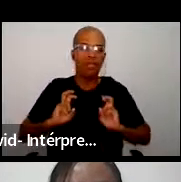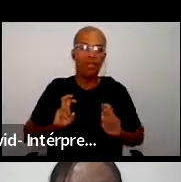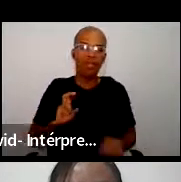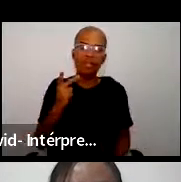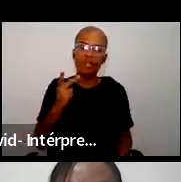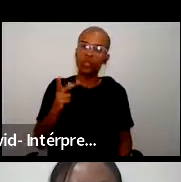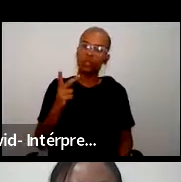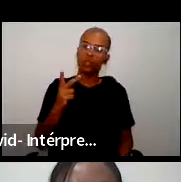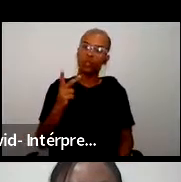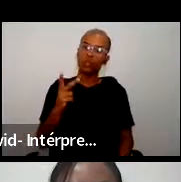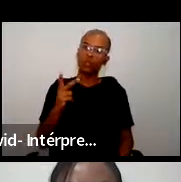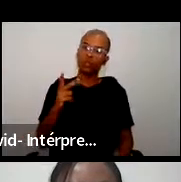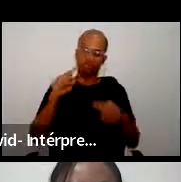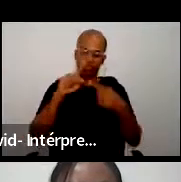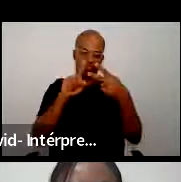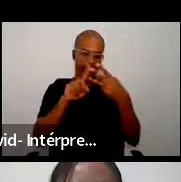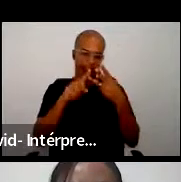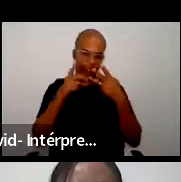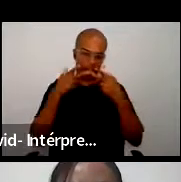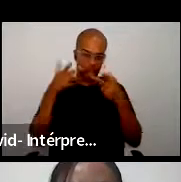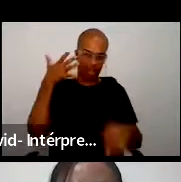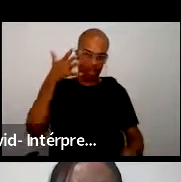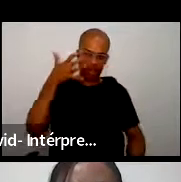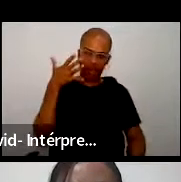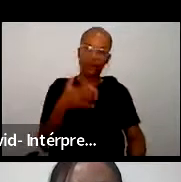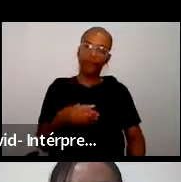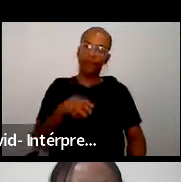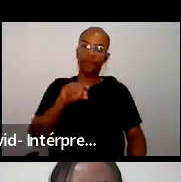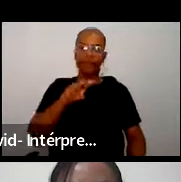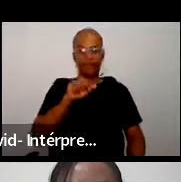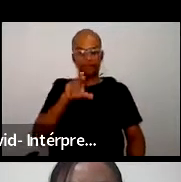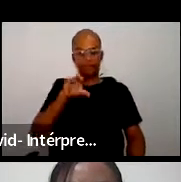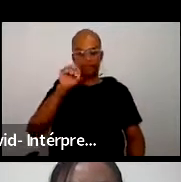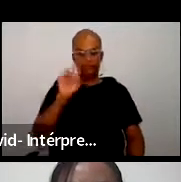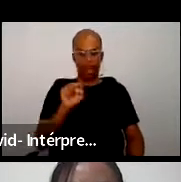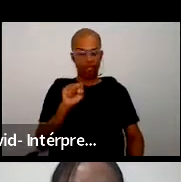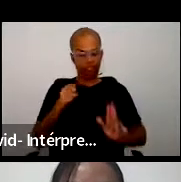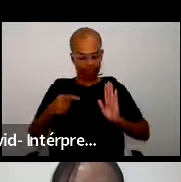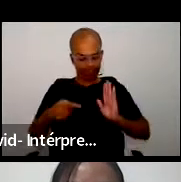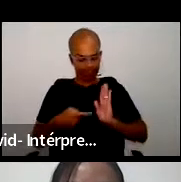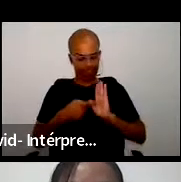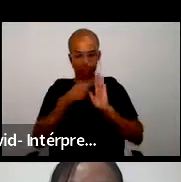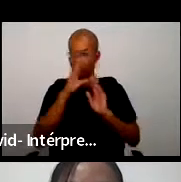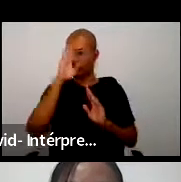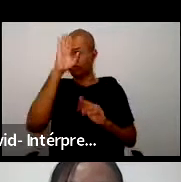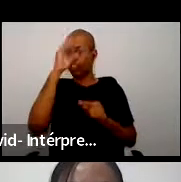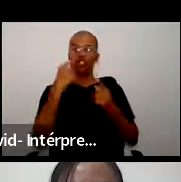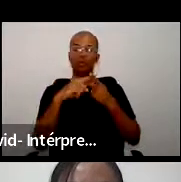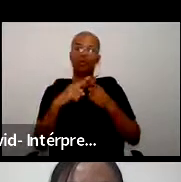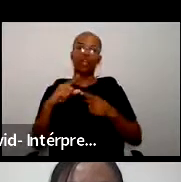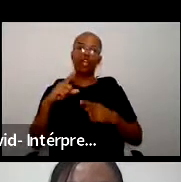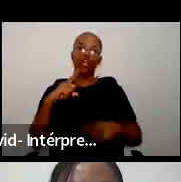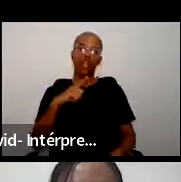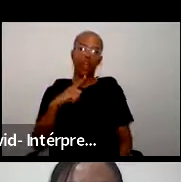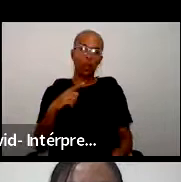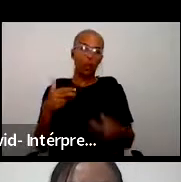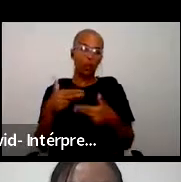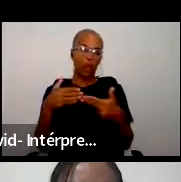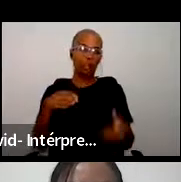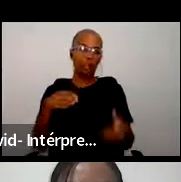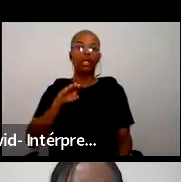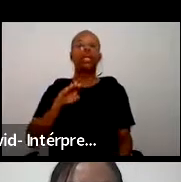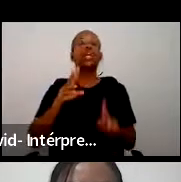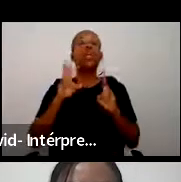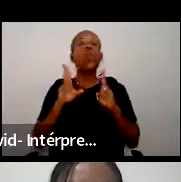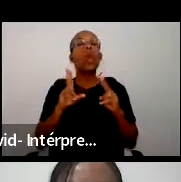vocês 3, e a do Marcos especialmente me tocou, porque eu também tenho um viés bem bakhtiniano, né,